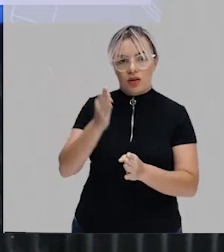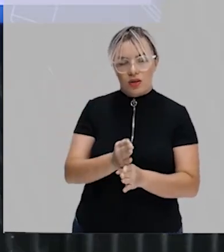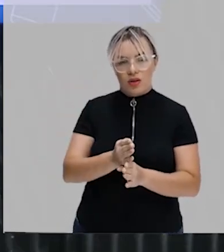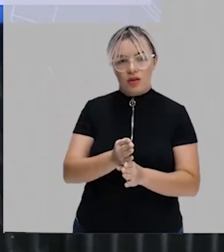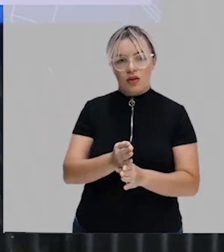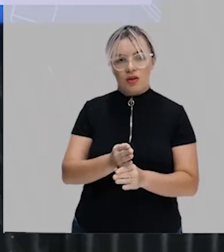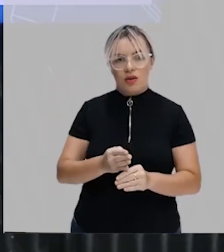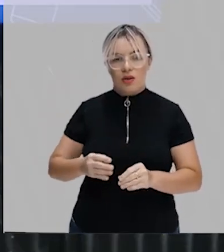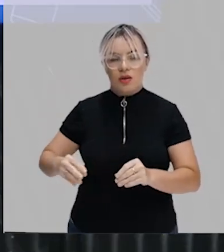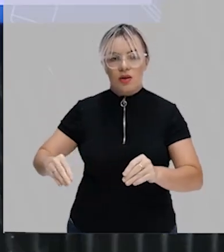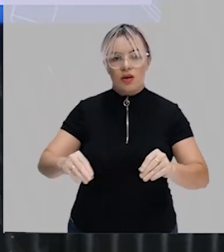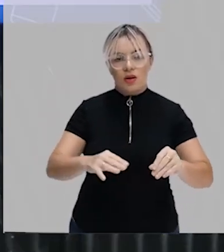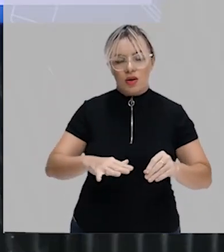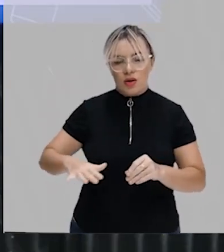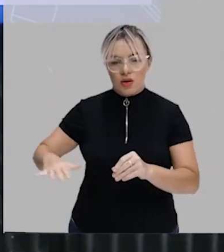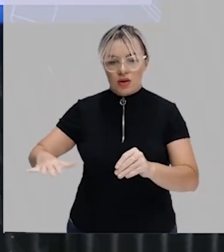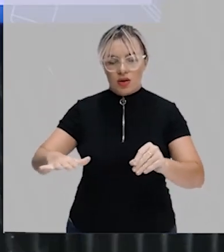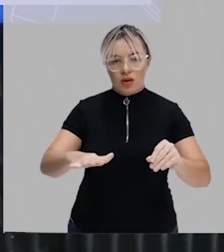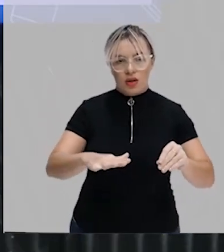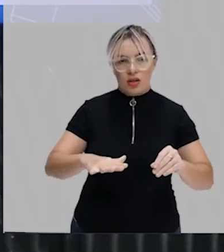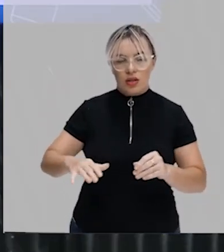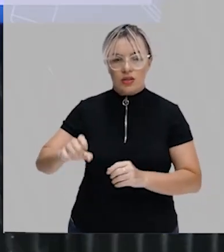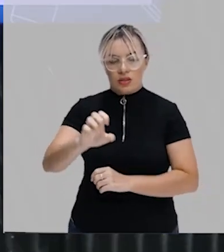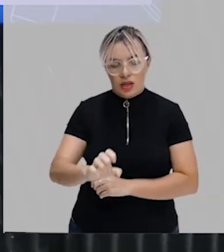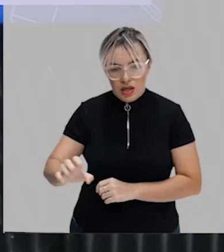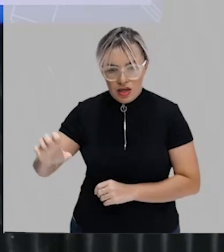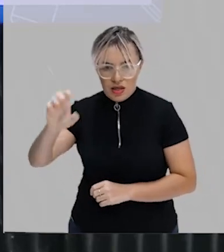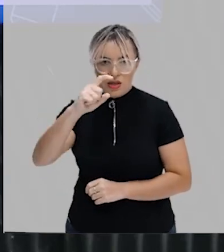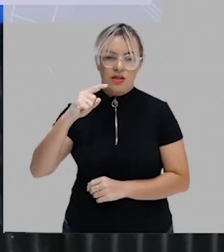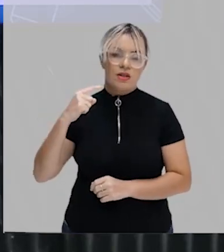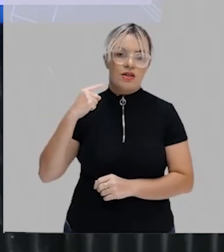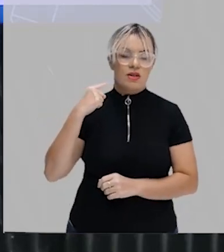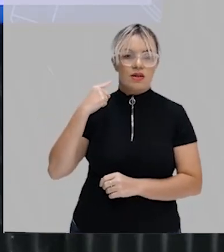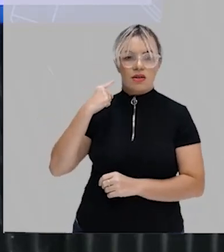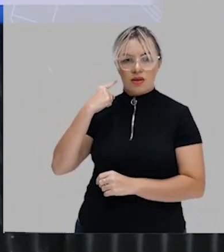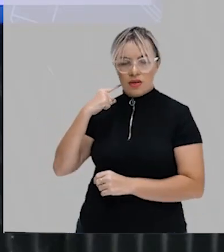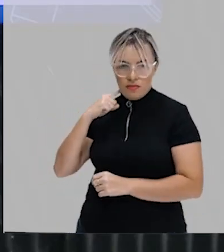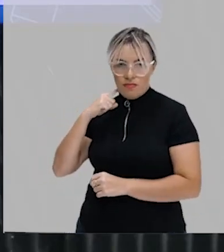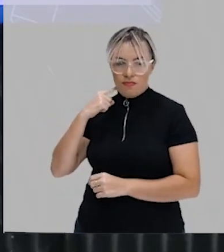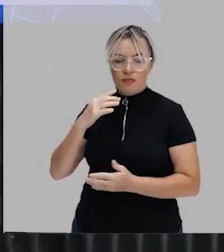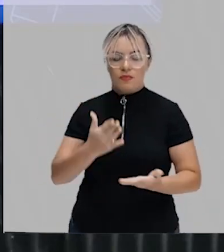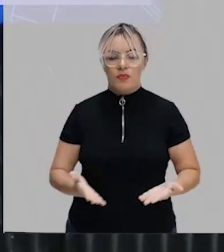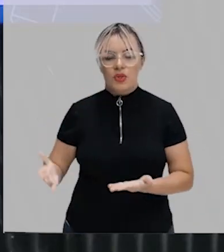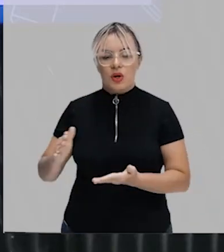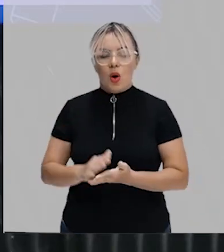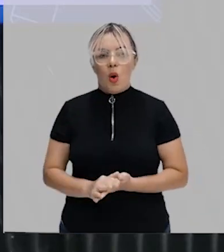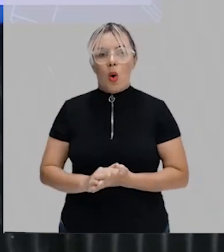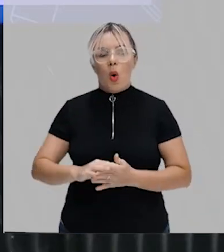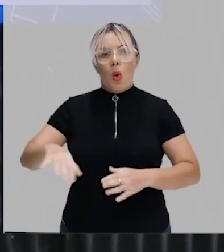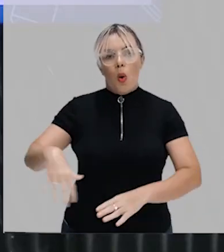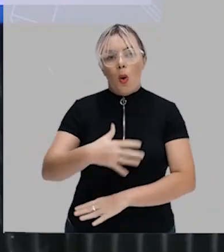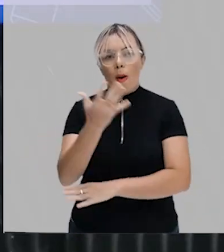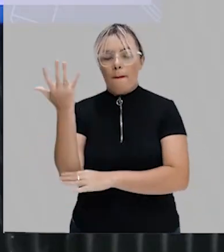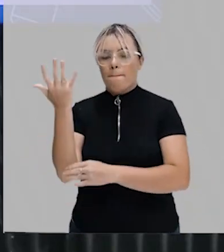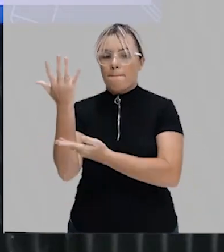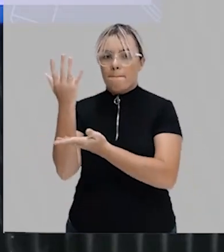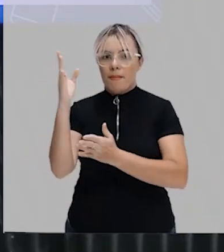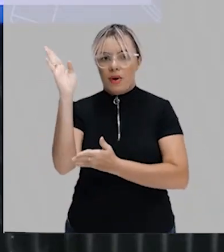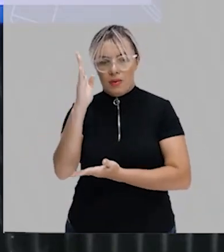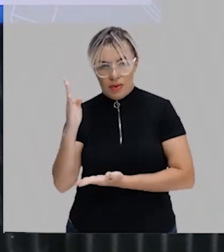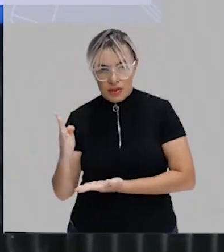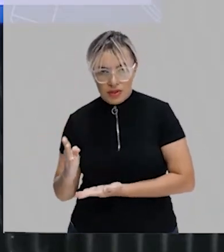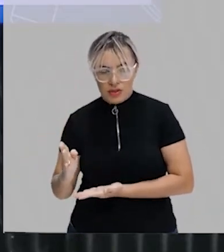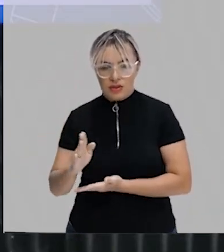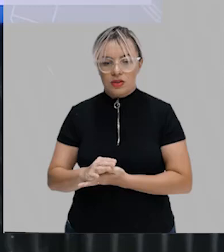mineração lá na região das Minas Gerais. O pau-brasil era um produto extrativo predatório. Daí a